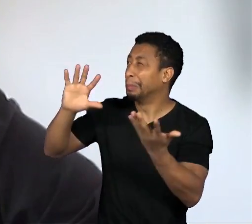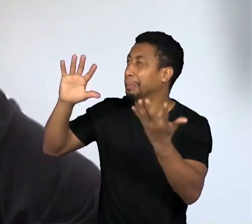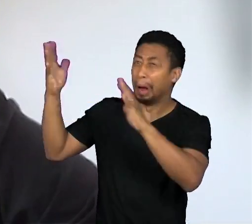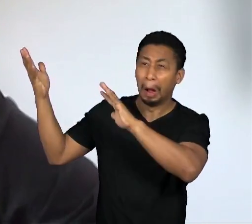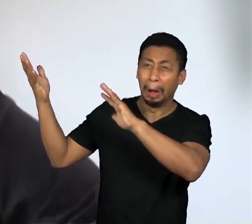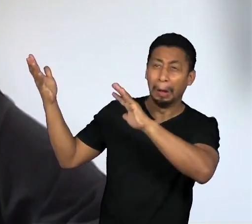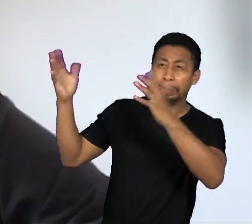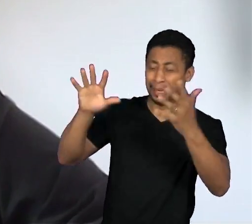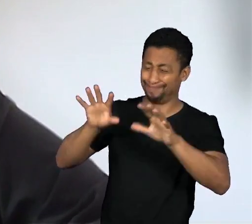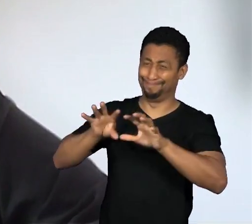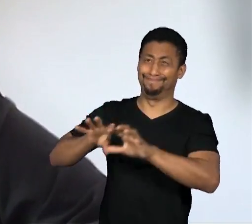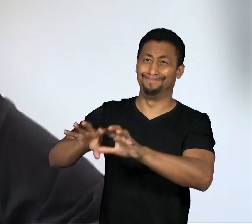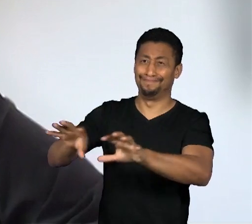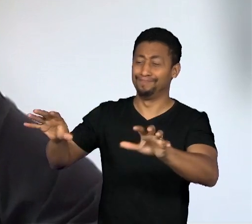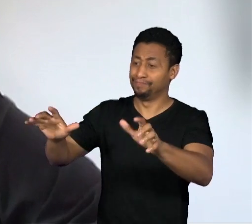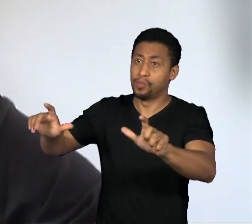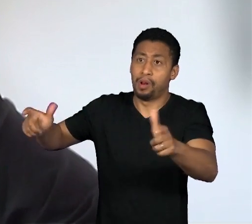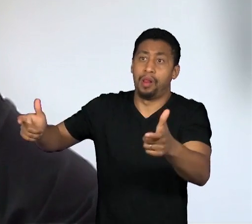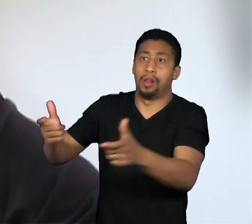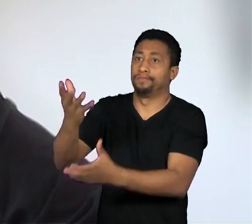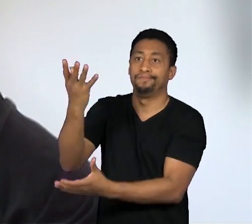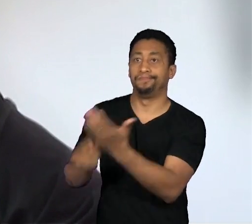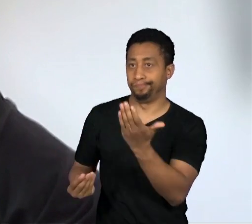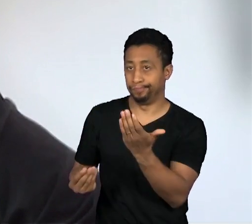atenção, especialmente no Brasil, né, que é um grande